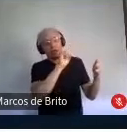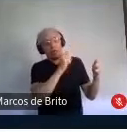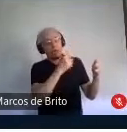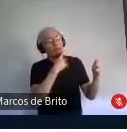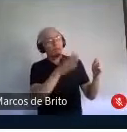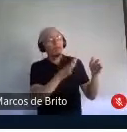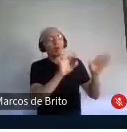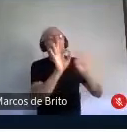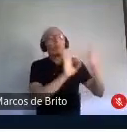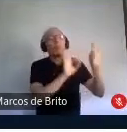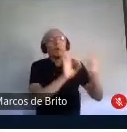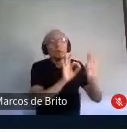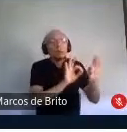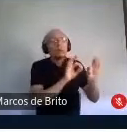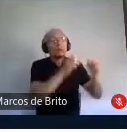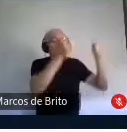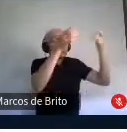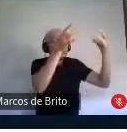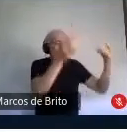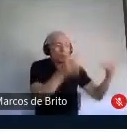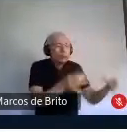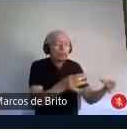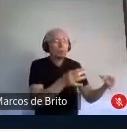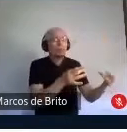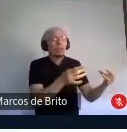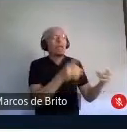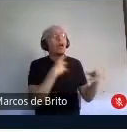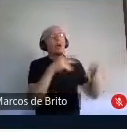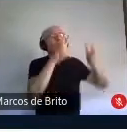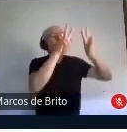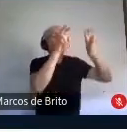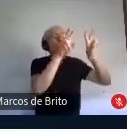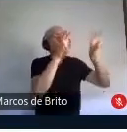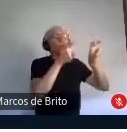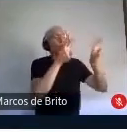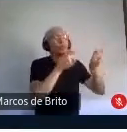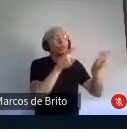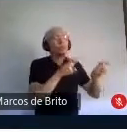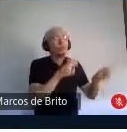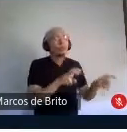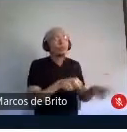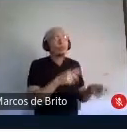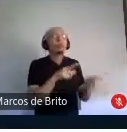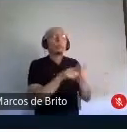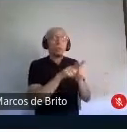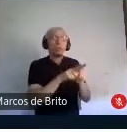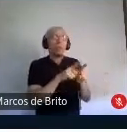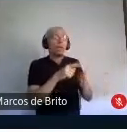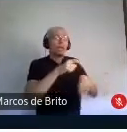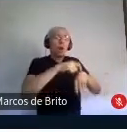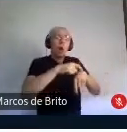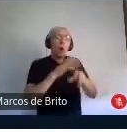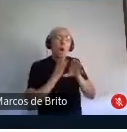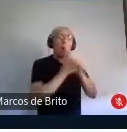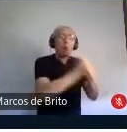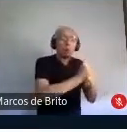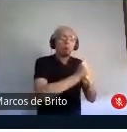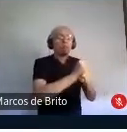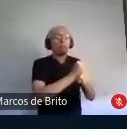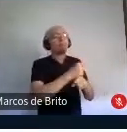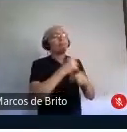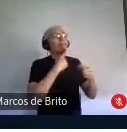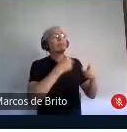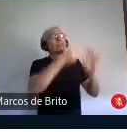organizacionais, que visou analisar os títulos dos cursos e as cargas horárias desses 14